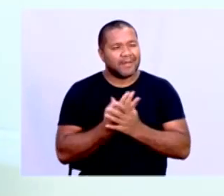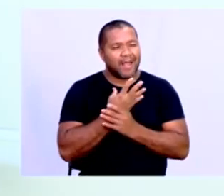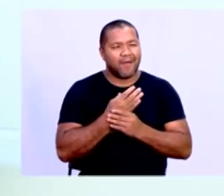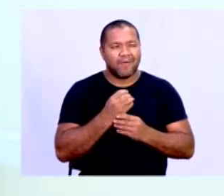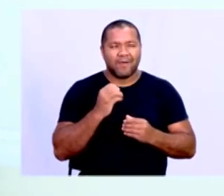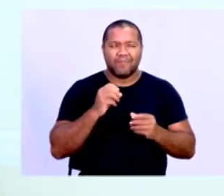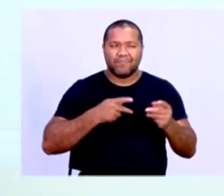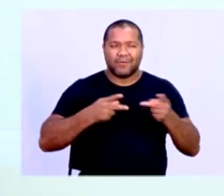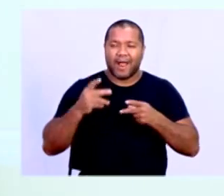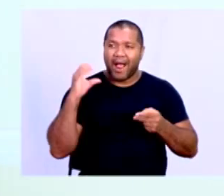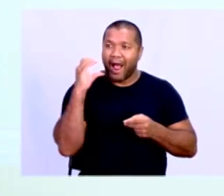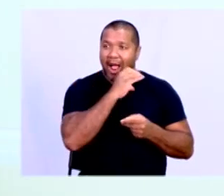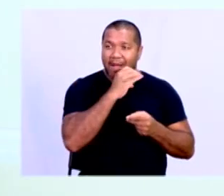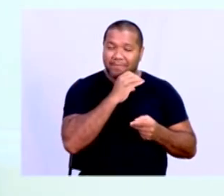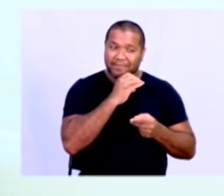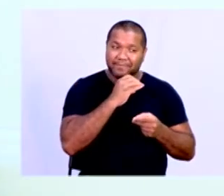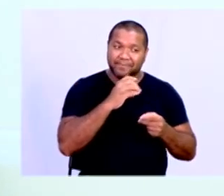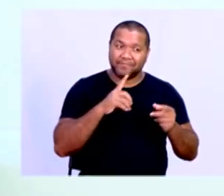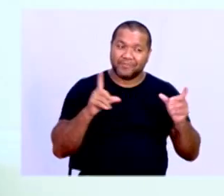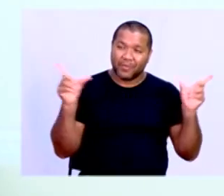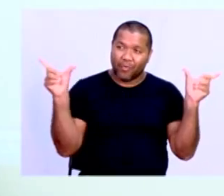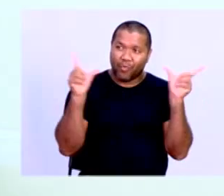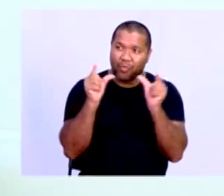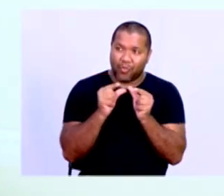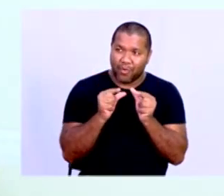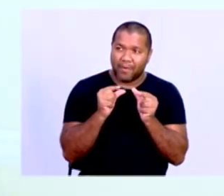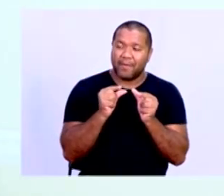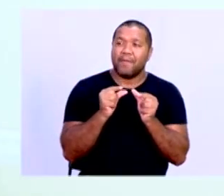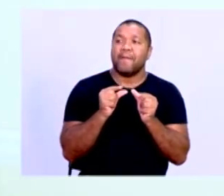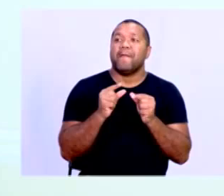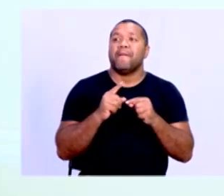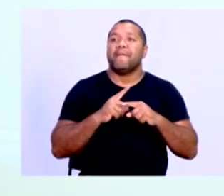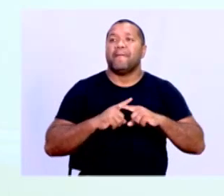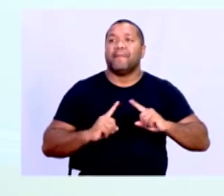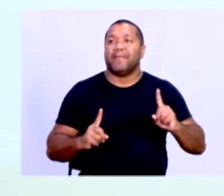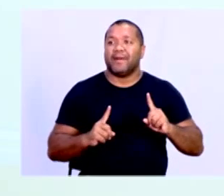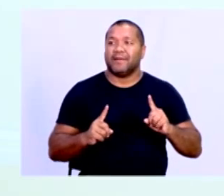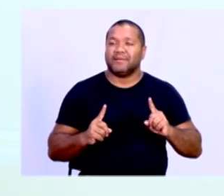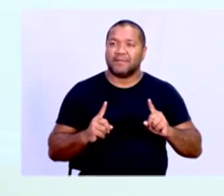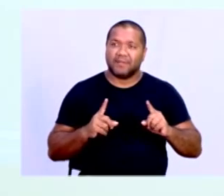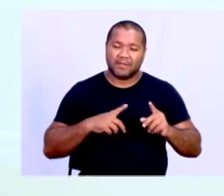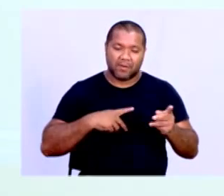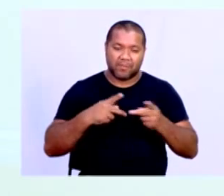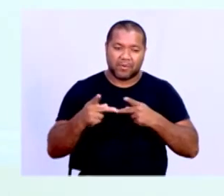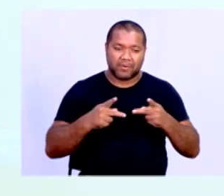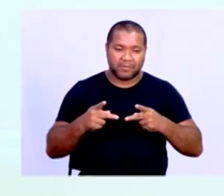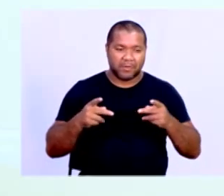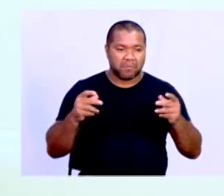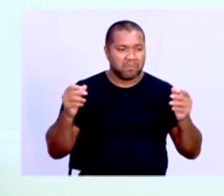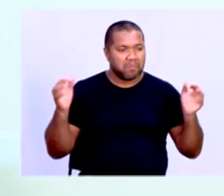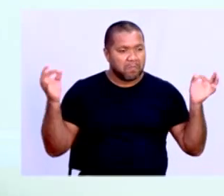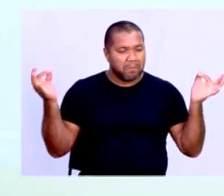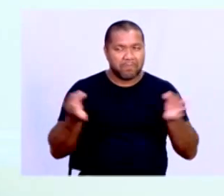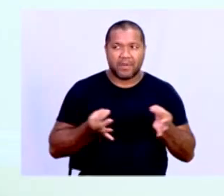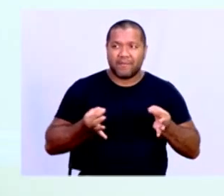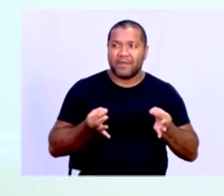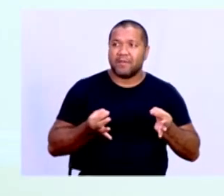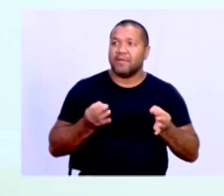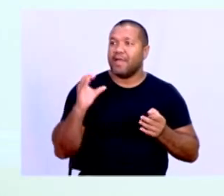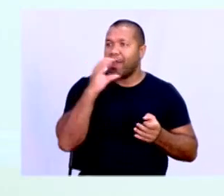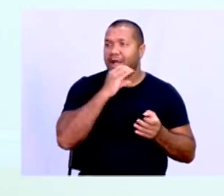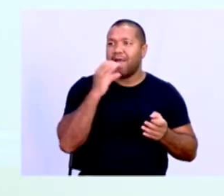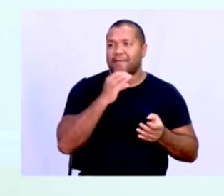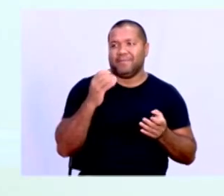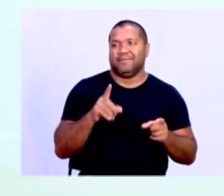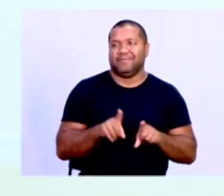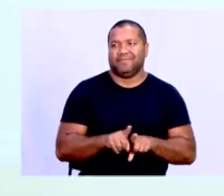forma não muito tradicional, mas que deixasse o seu projeto bem feito e de uma forma mais rápida.